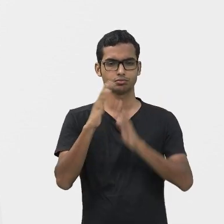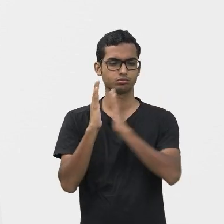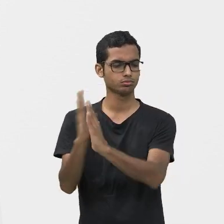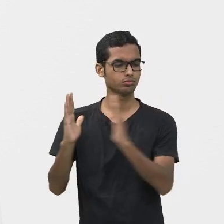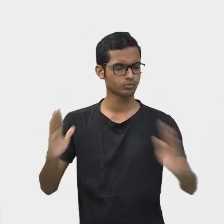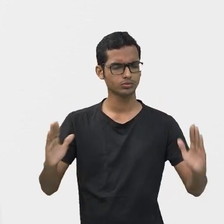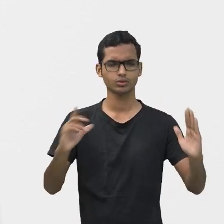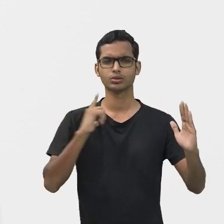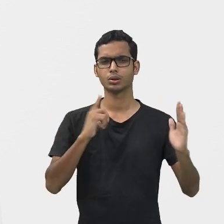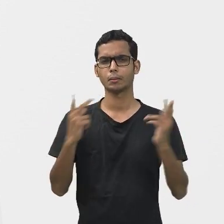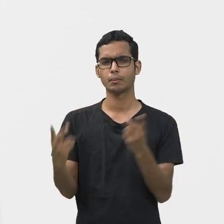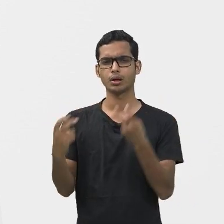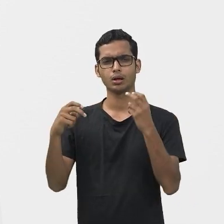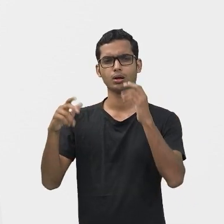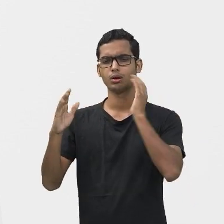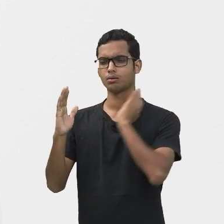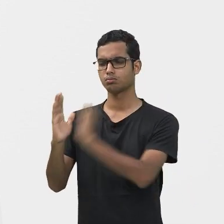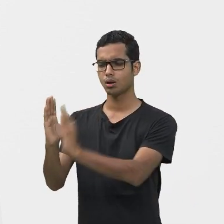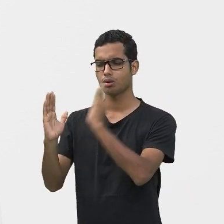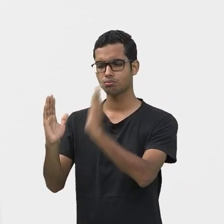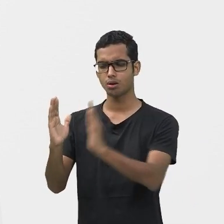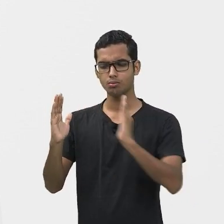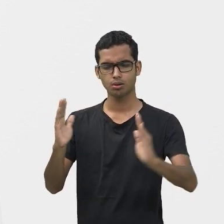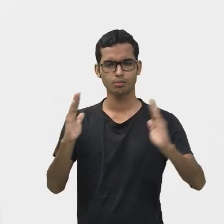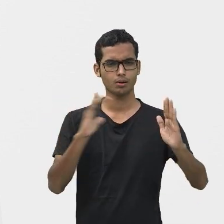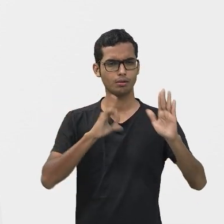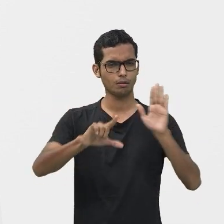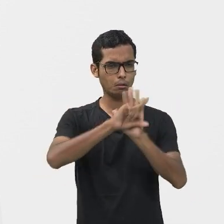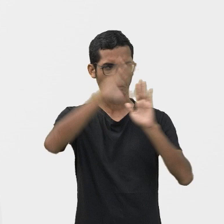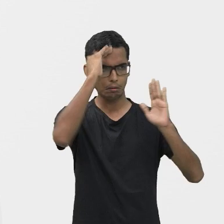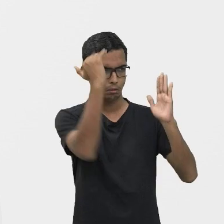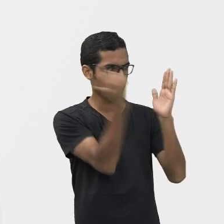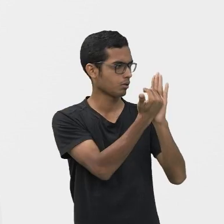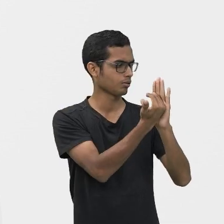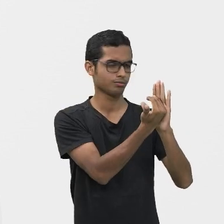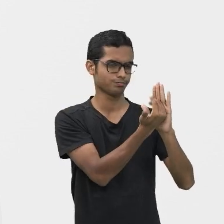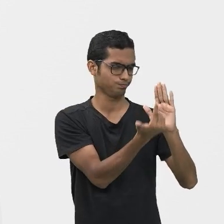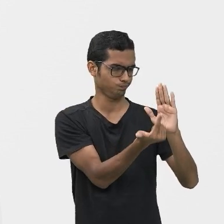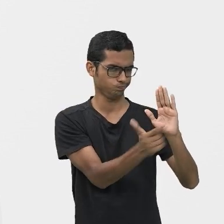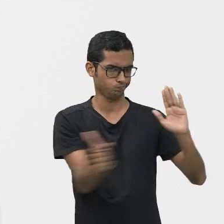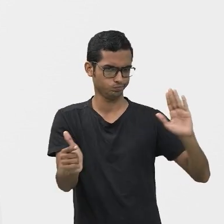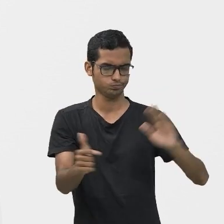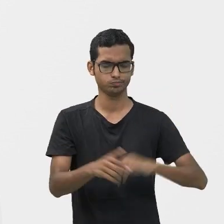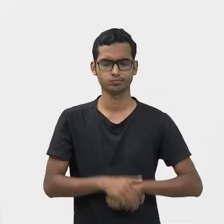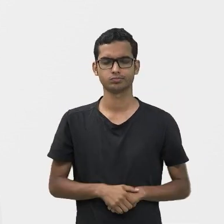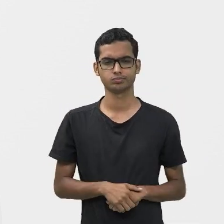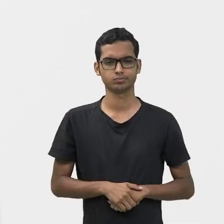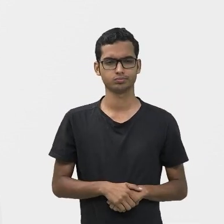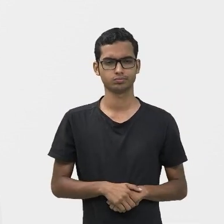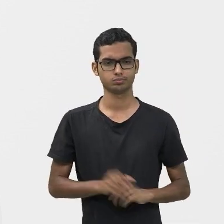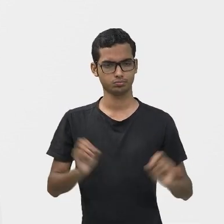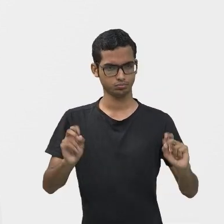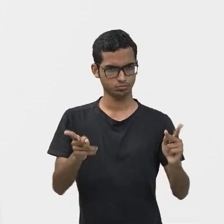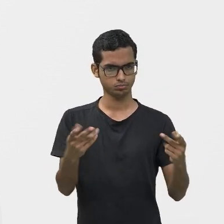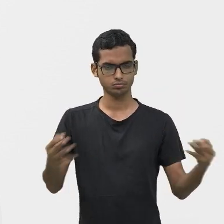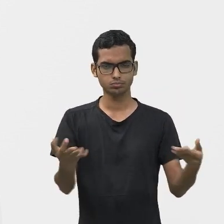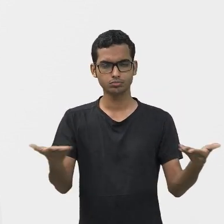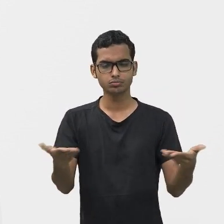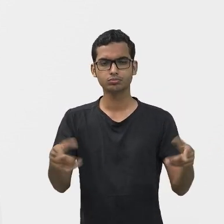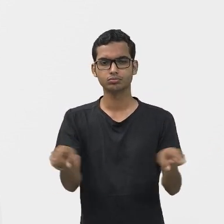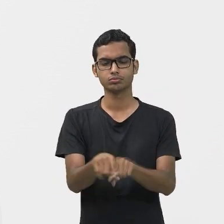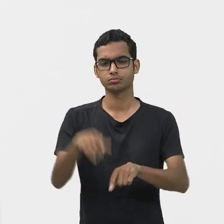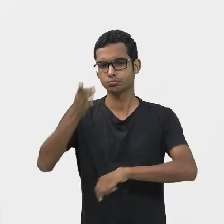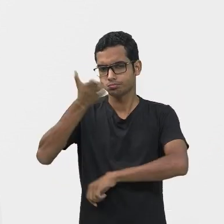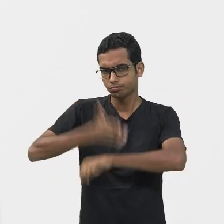sigo sempre aquela mesma lei, aquela mesma sequência, ok? E agora sim, vamos praticar de